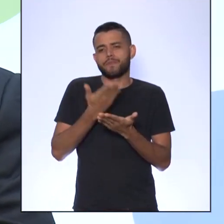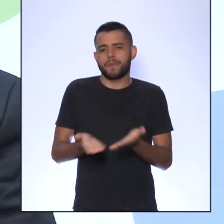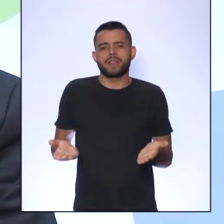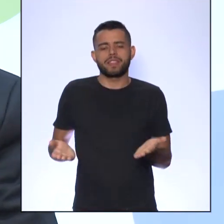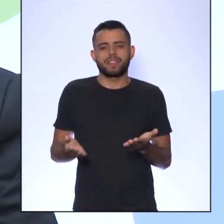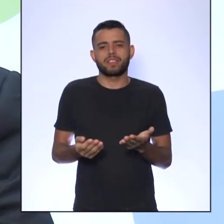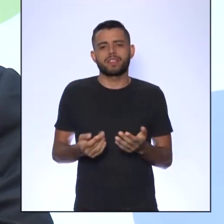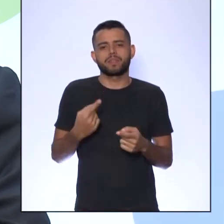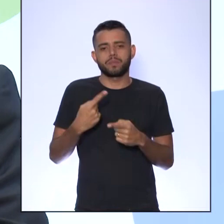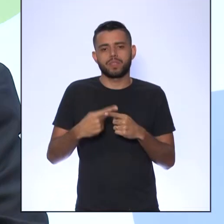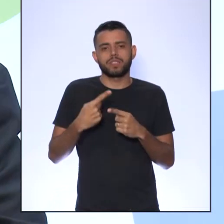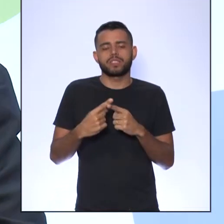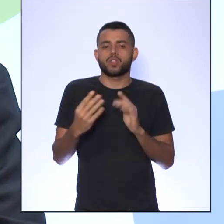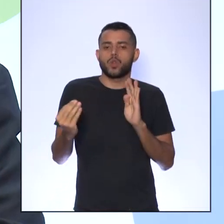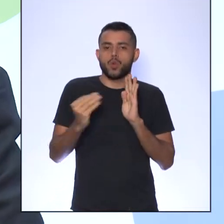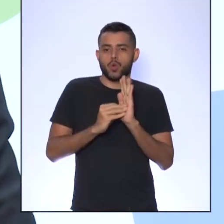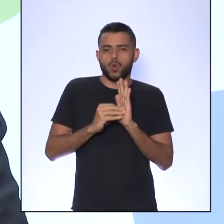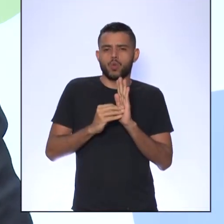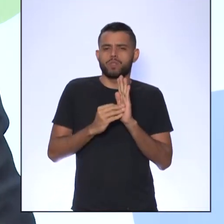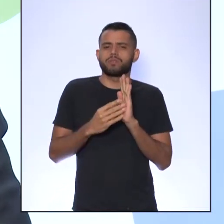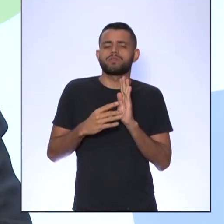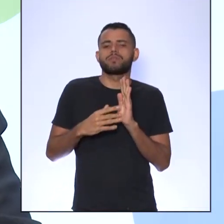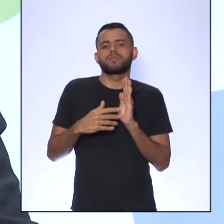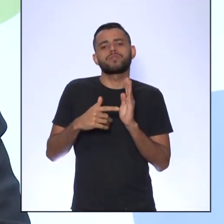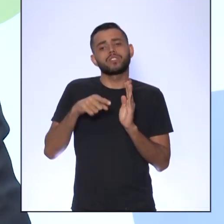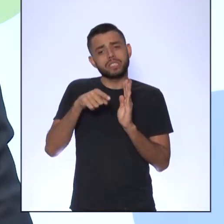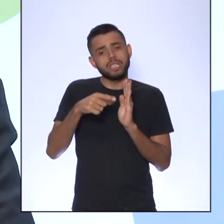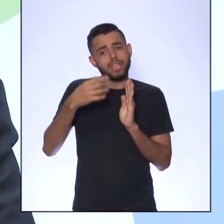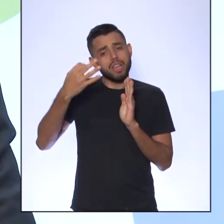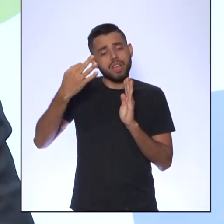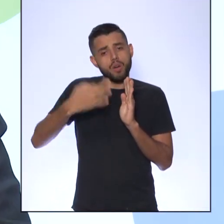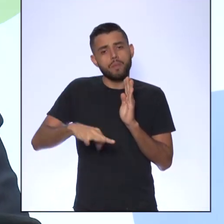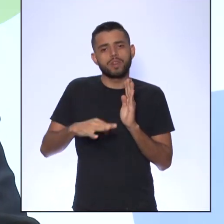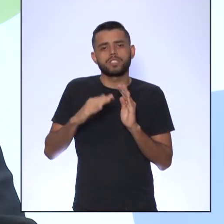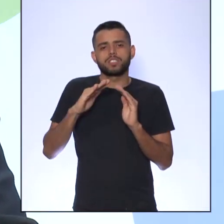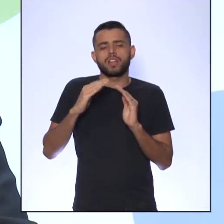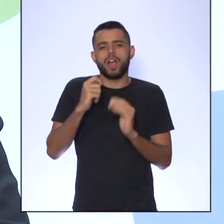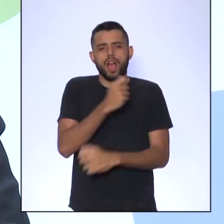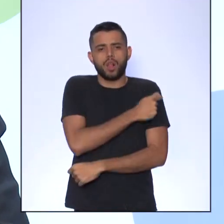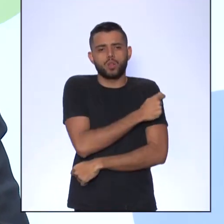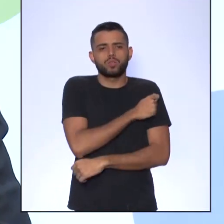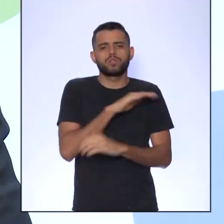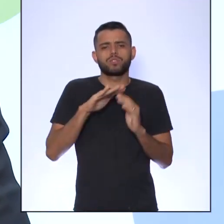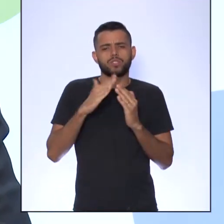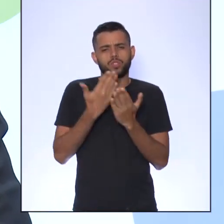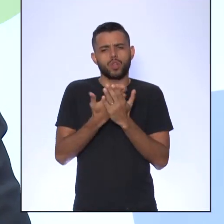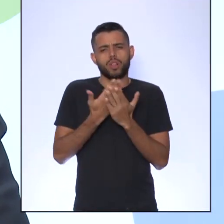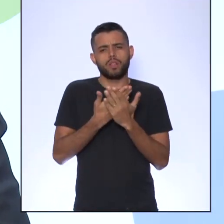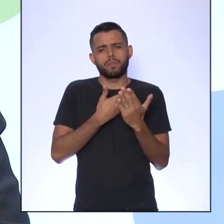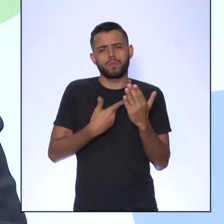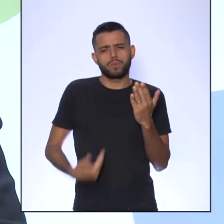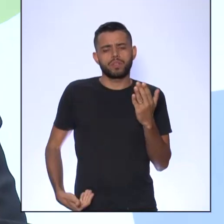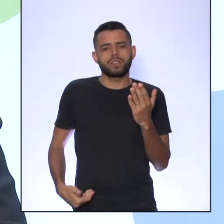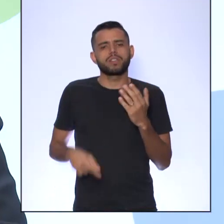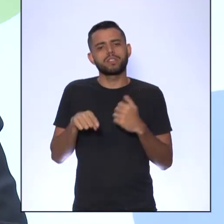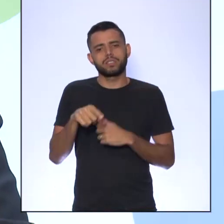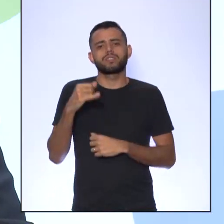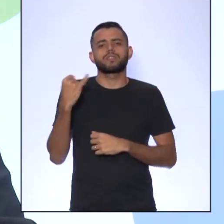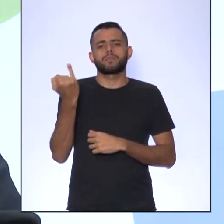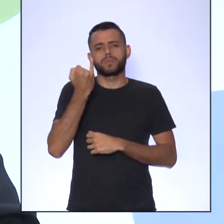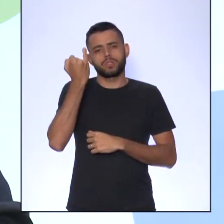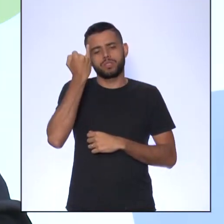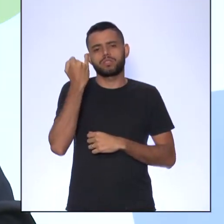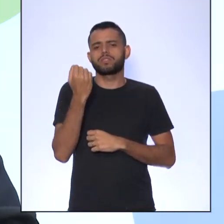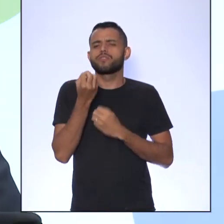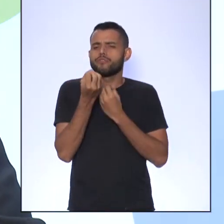você botou no seu processo de inscrição que você é realmente aluno de escola pública. Então, isso é super importante que você tenha colocado essa informação